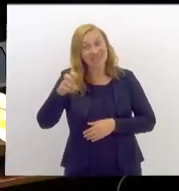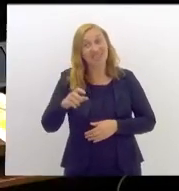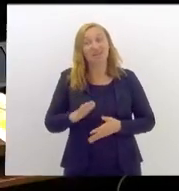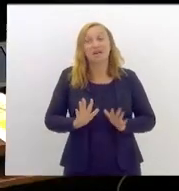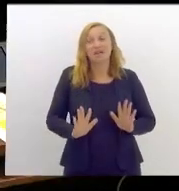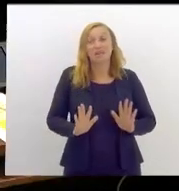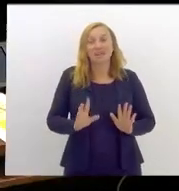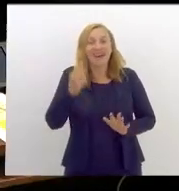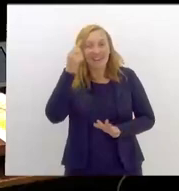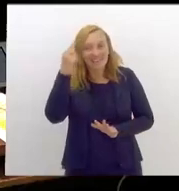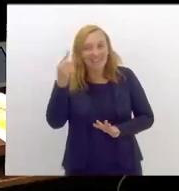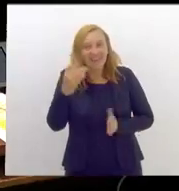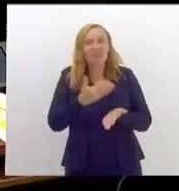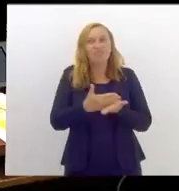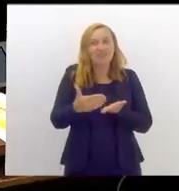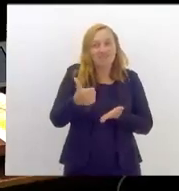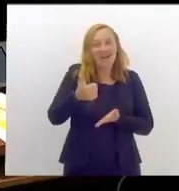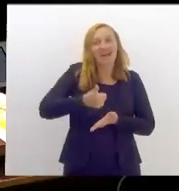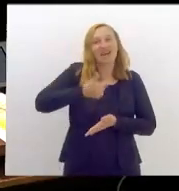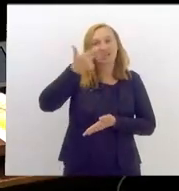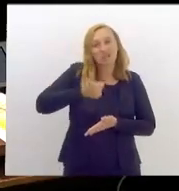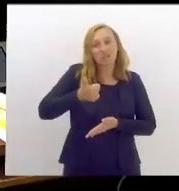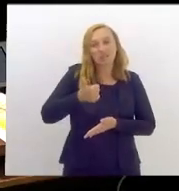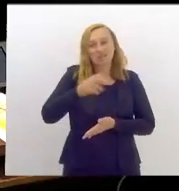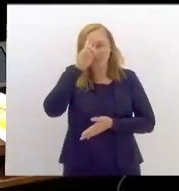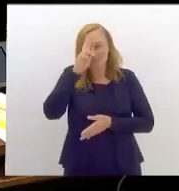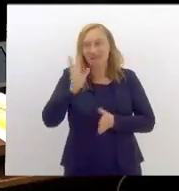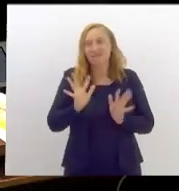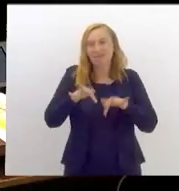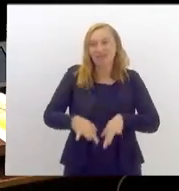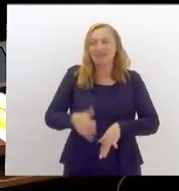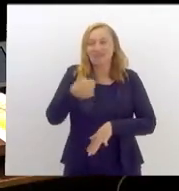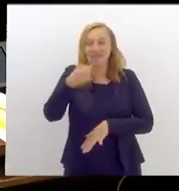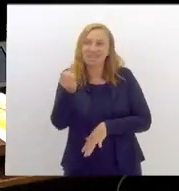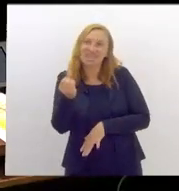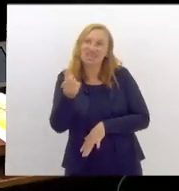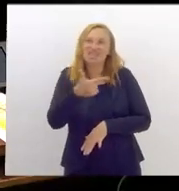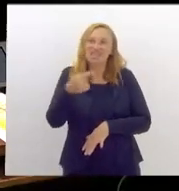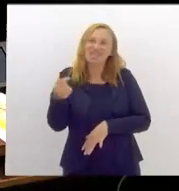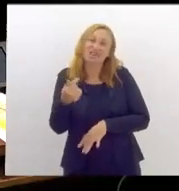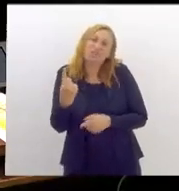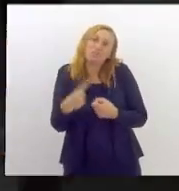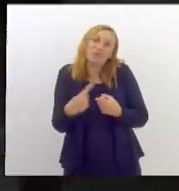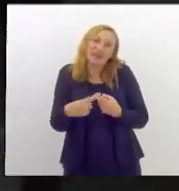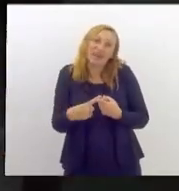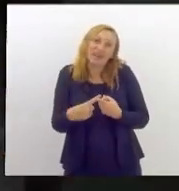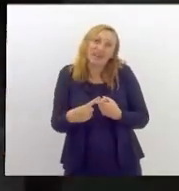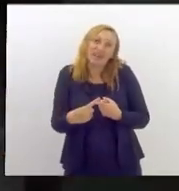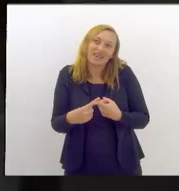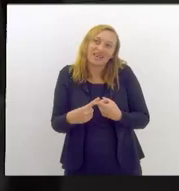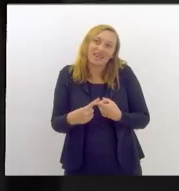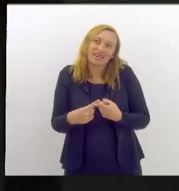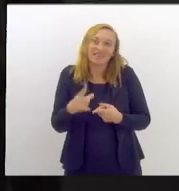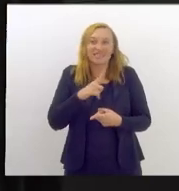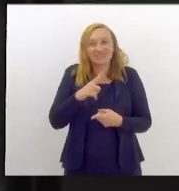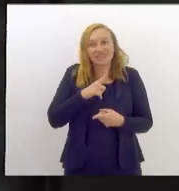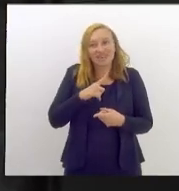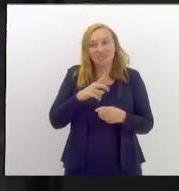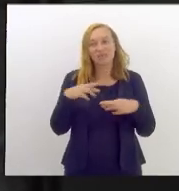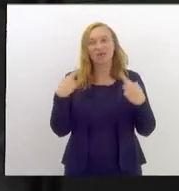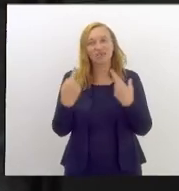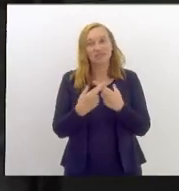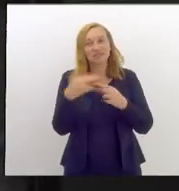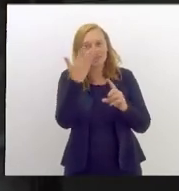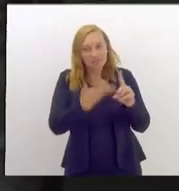é a ideia era começar meio-dia para que Ele pudesse encerrar por volta de 16 horas 17 porque nós temos uma sessão